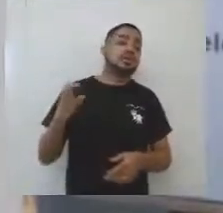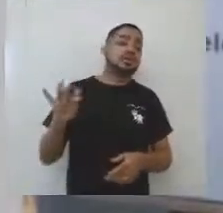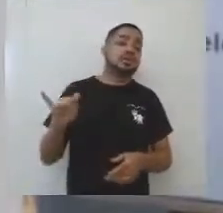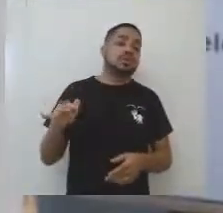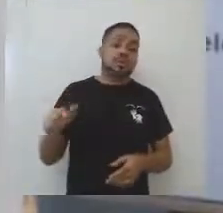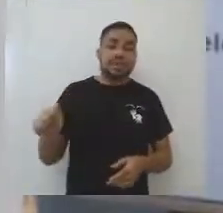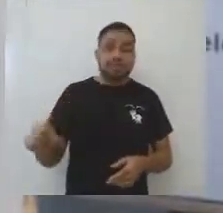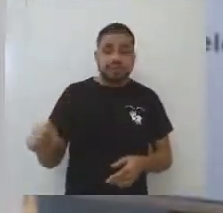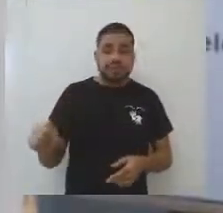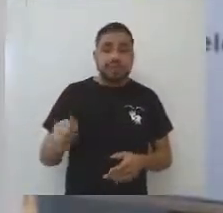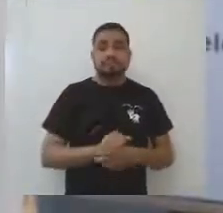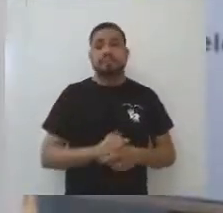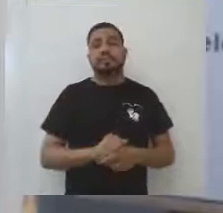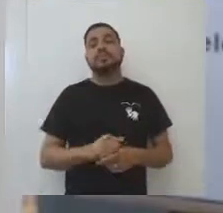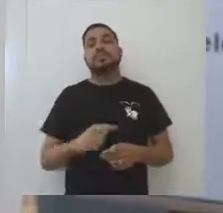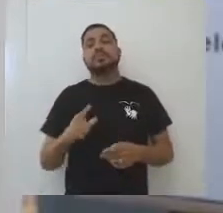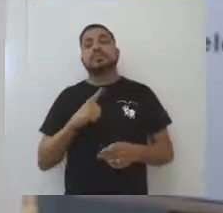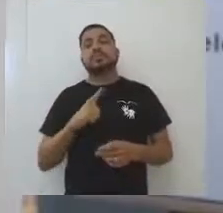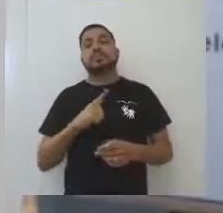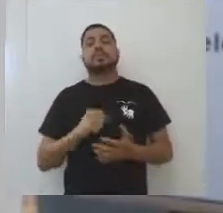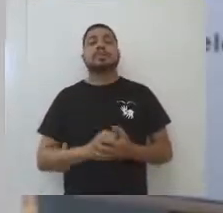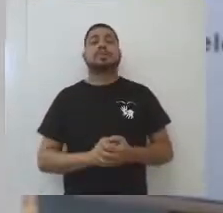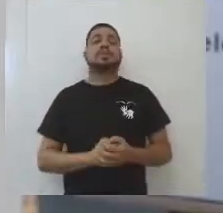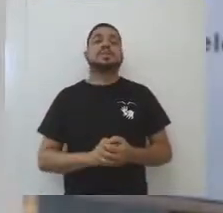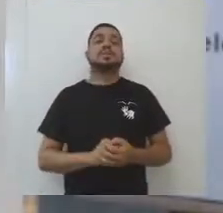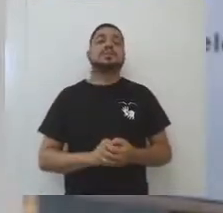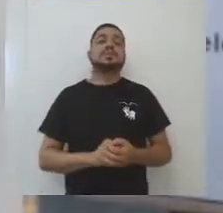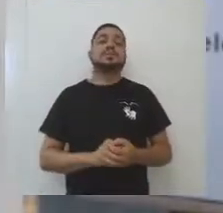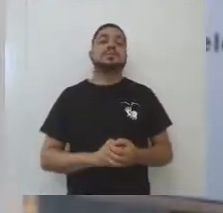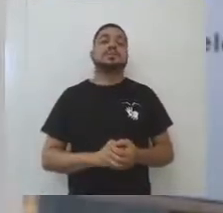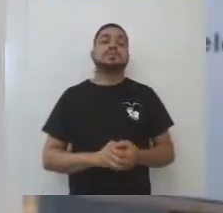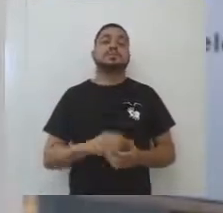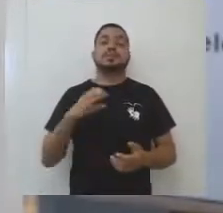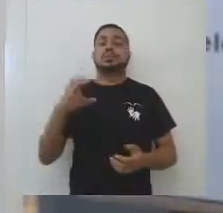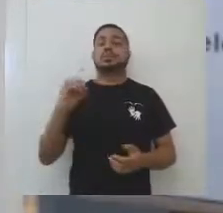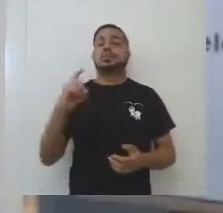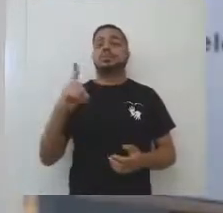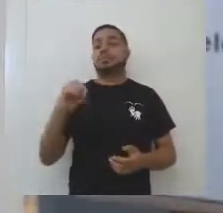mim. Eu vou ter a codominância.